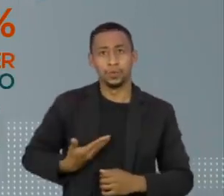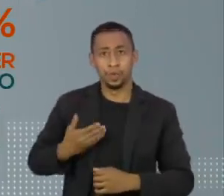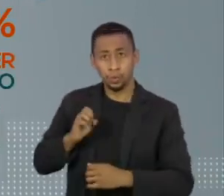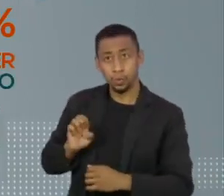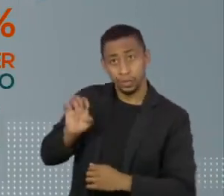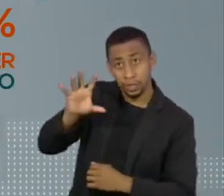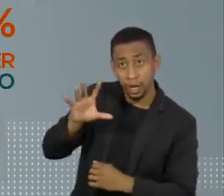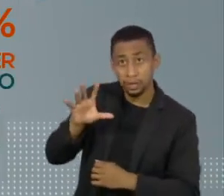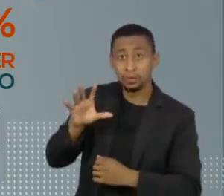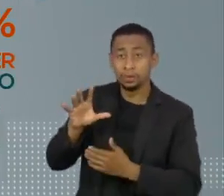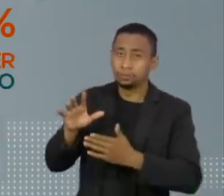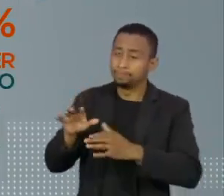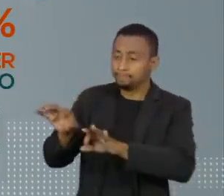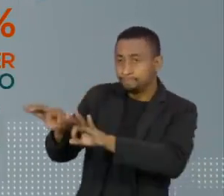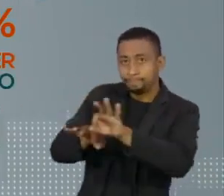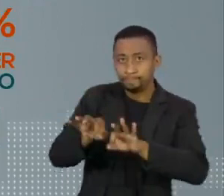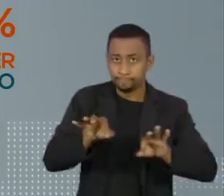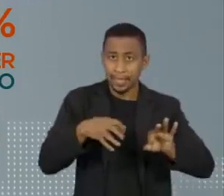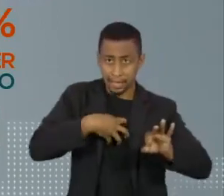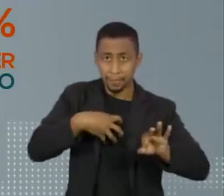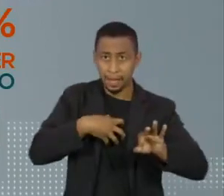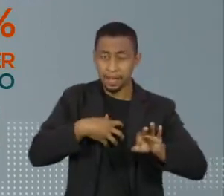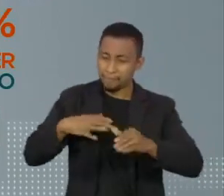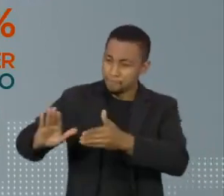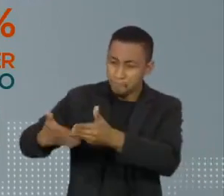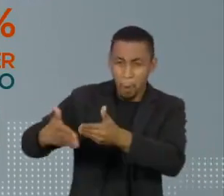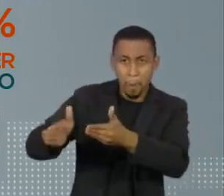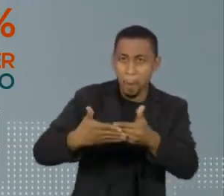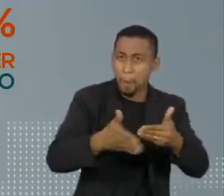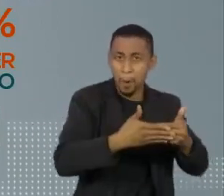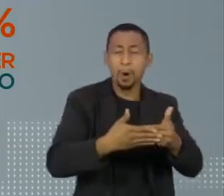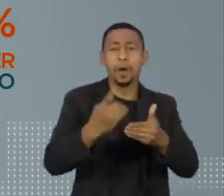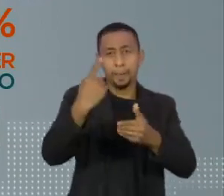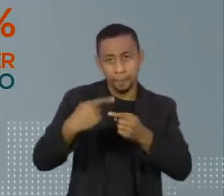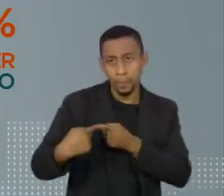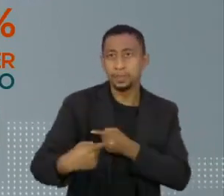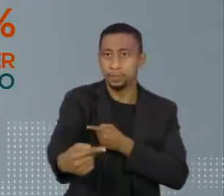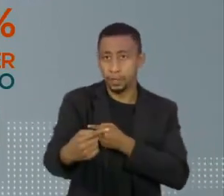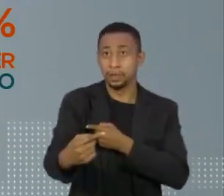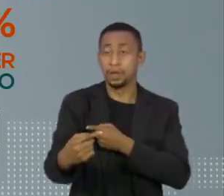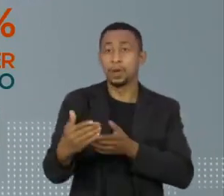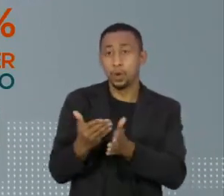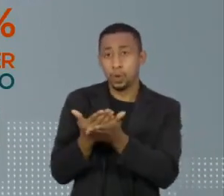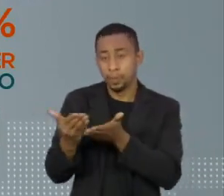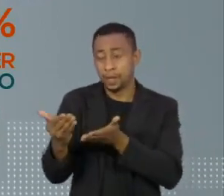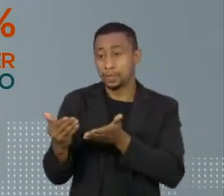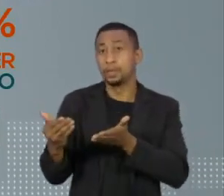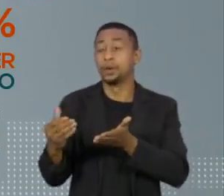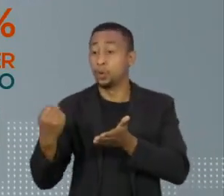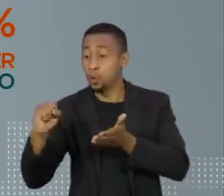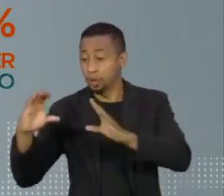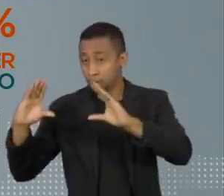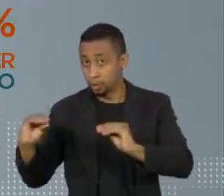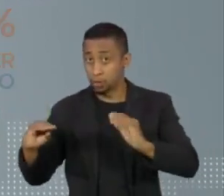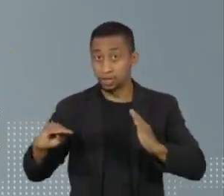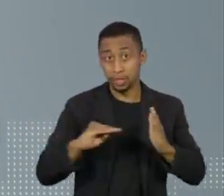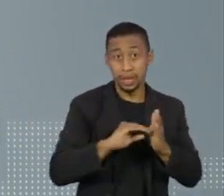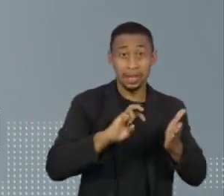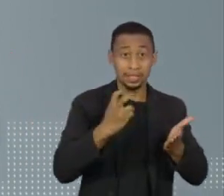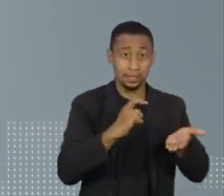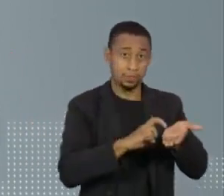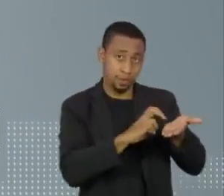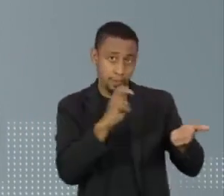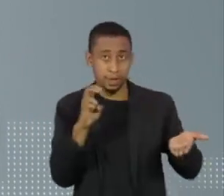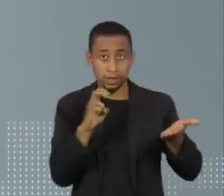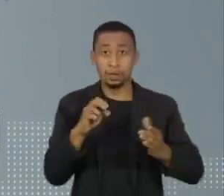prorrogou o toque de recolher por mais uma semana começa entre 8 e 9 horas da noite e vai até às 5:00 da manhã